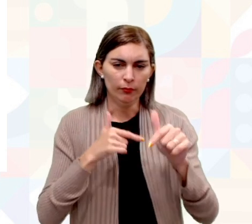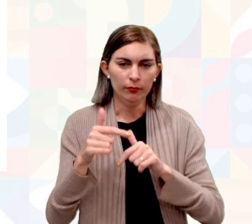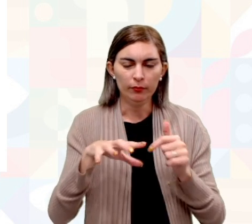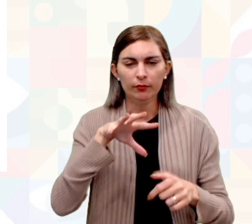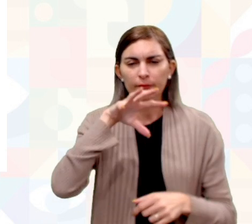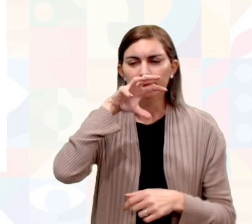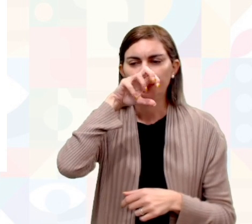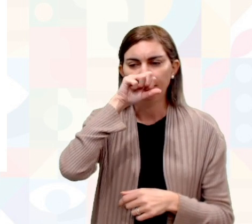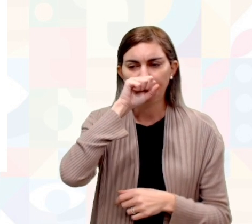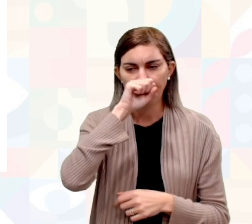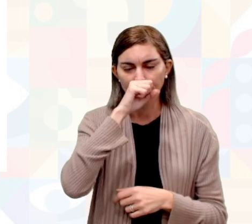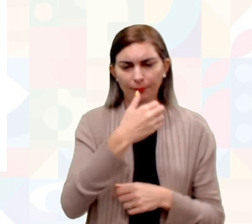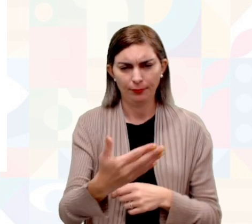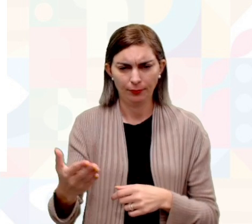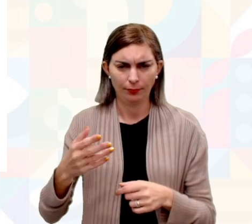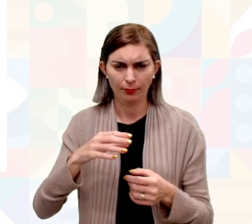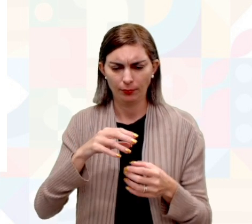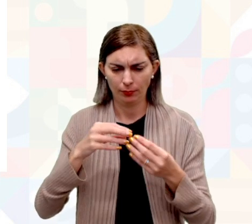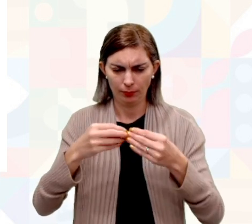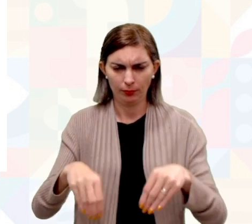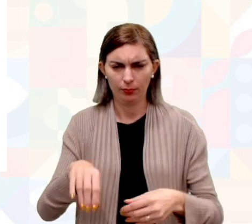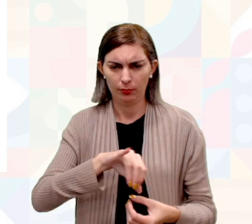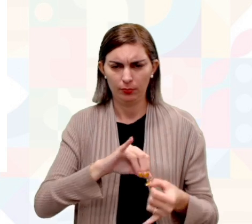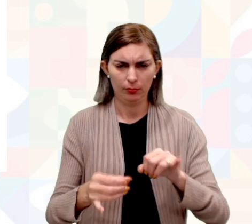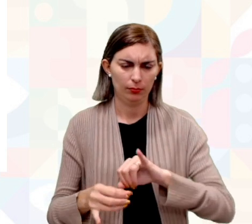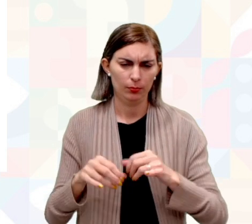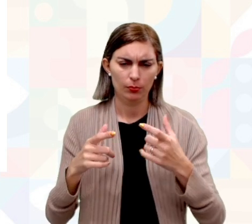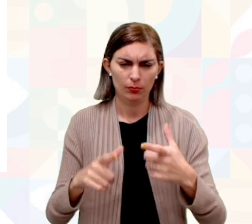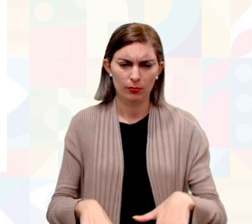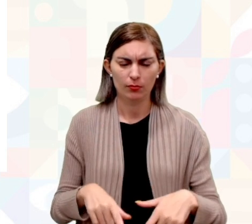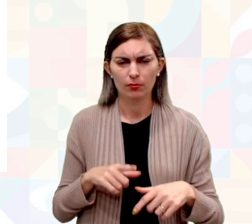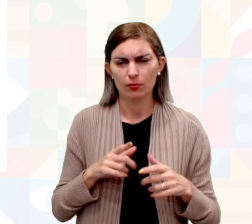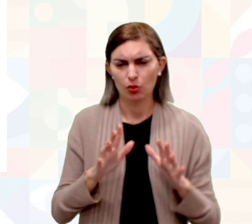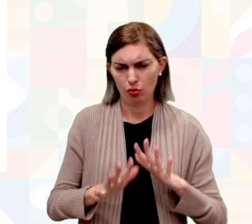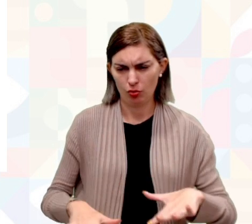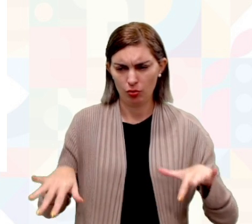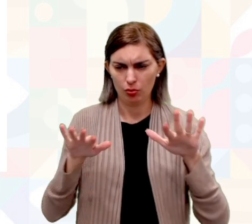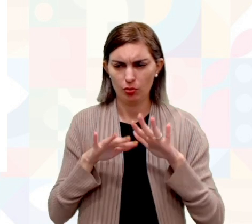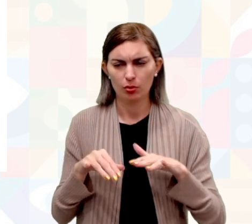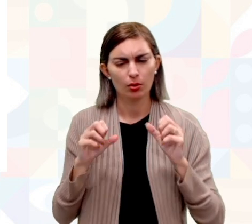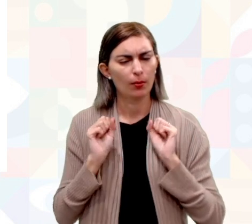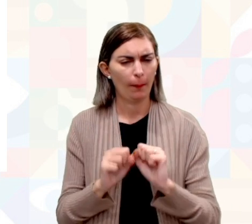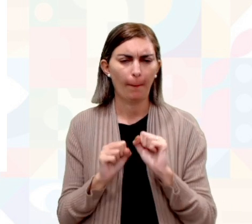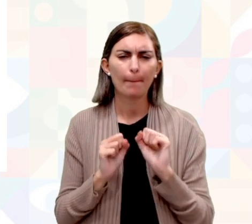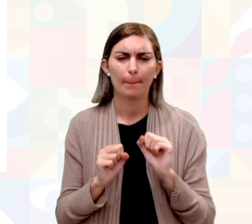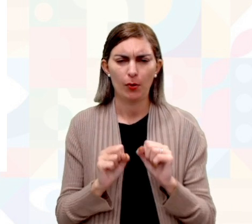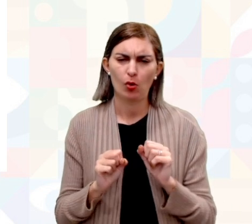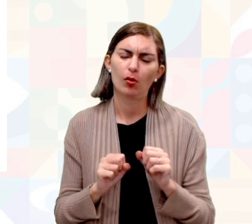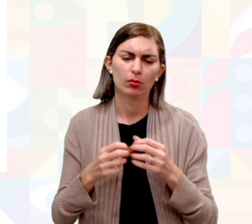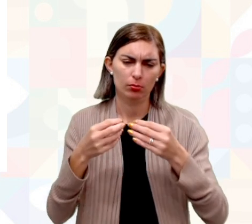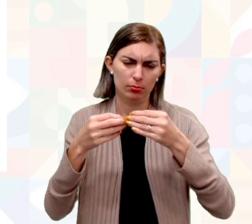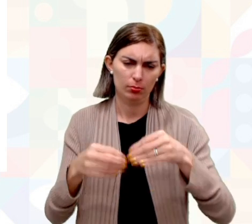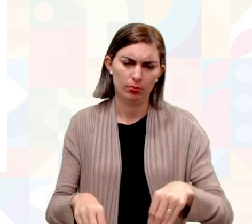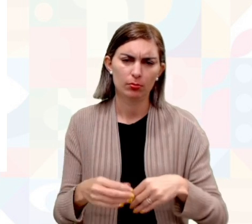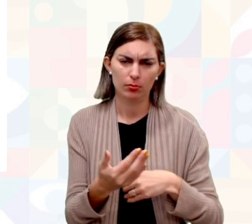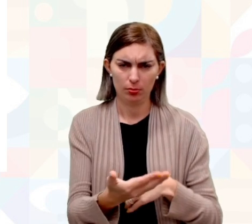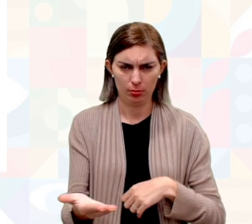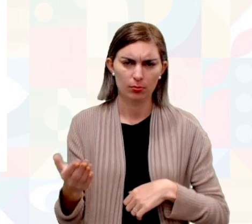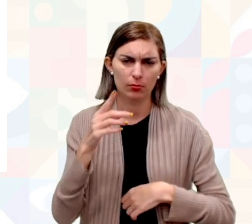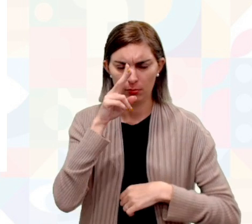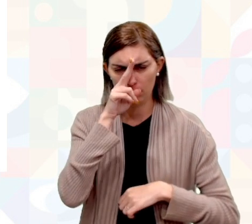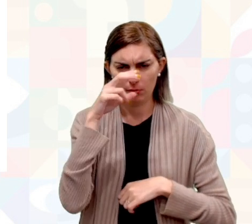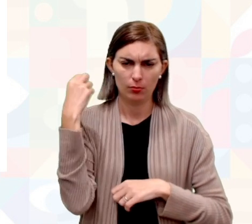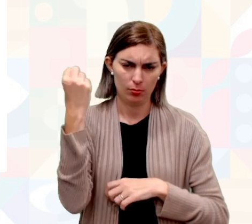inalar, né, esse produto químico. Então, as condições ambientais em geral, né, ela pode interferir nessa gravidade